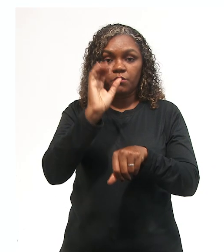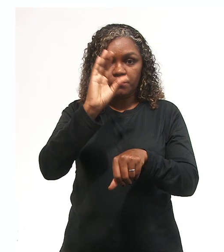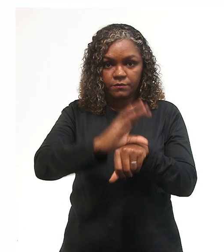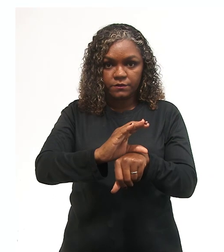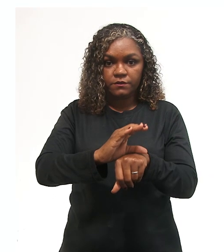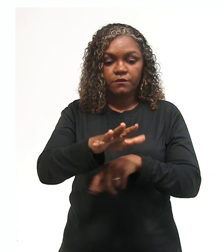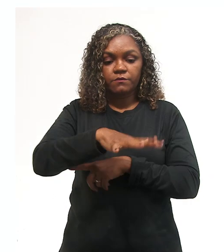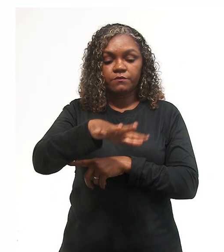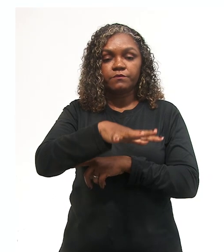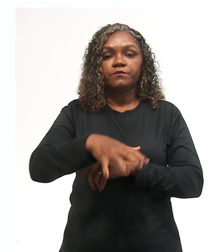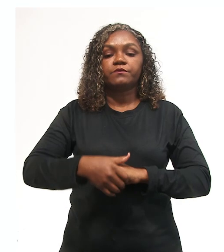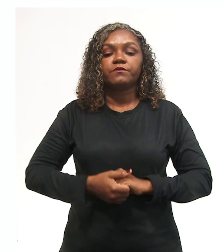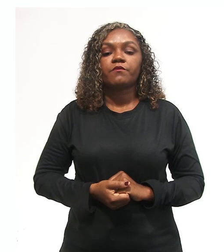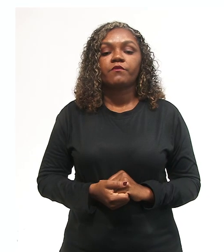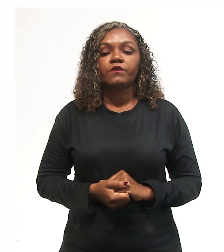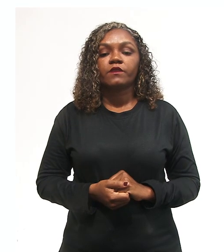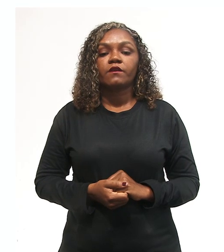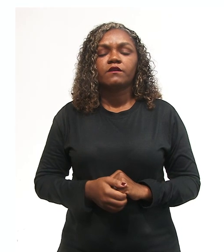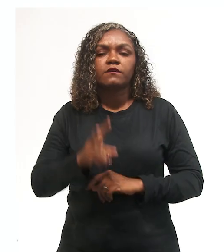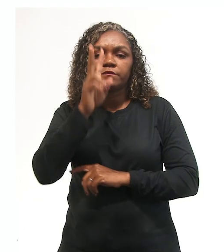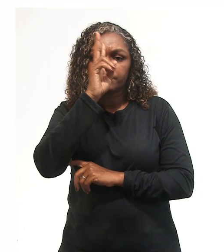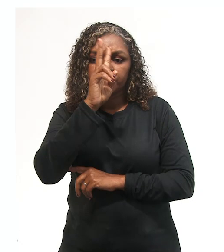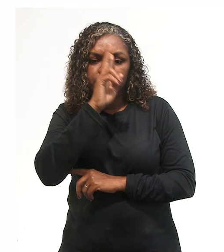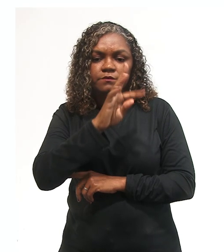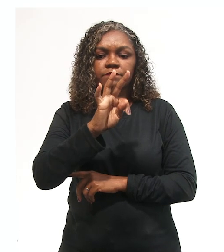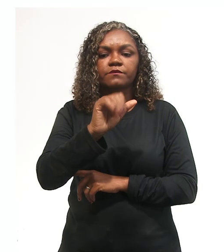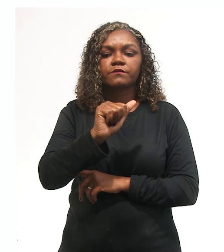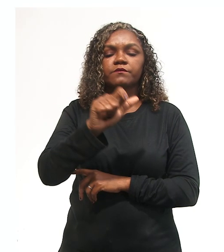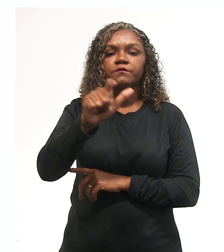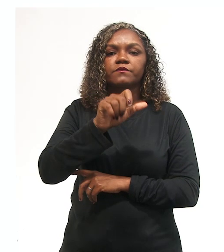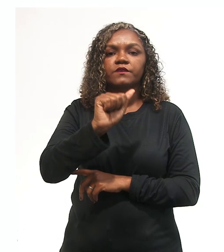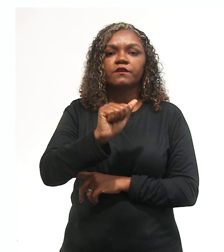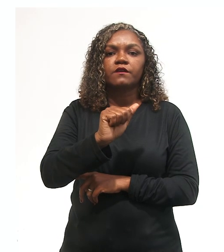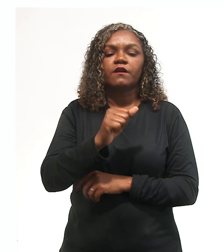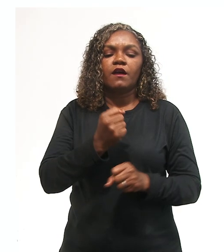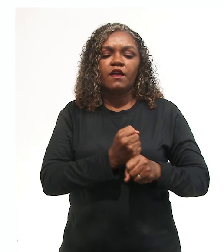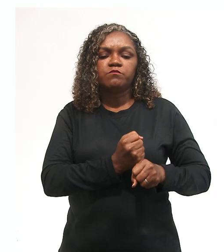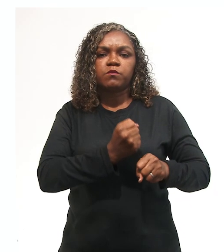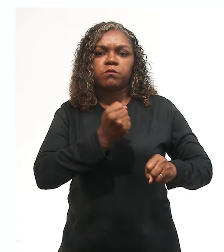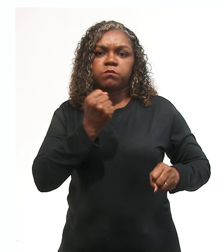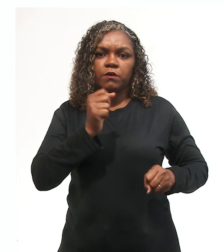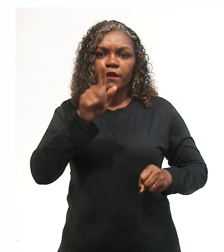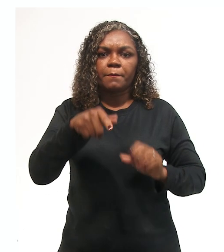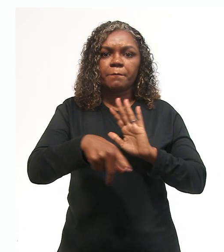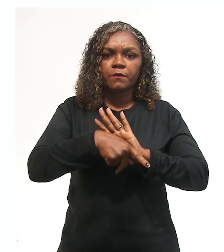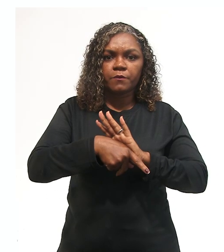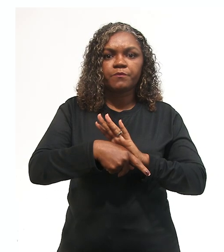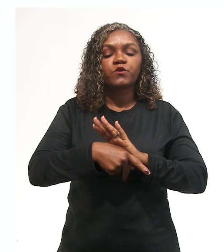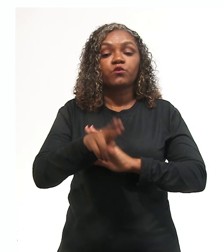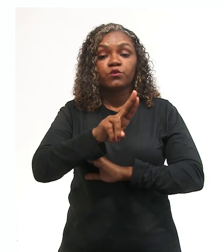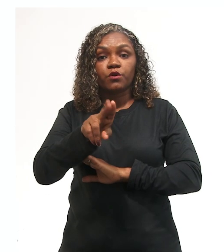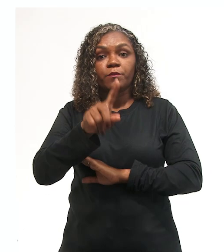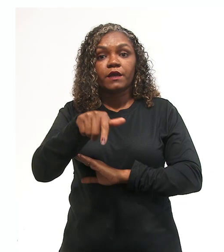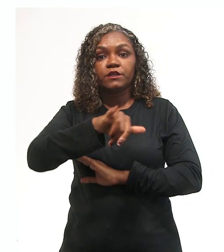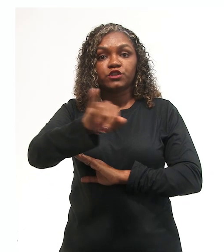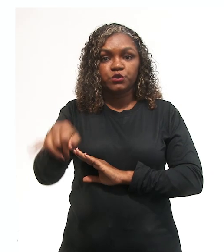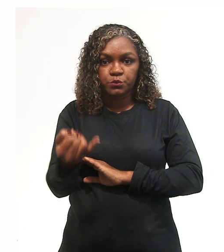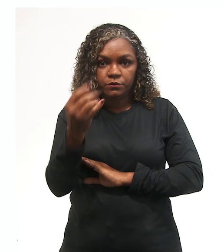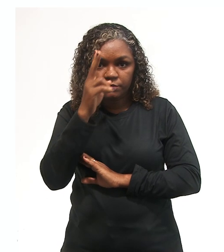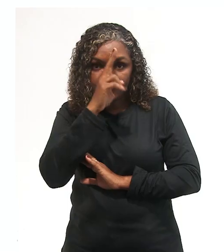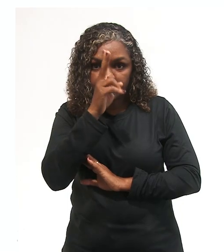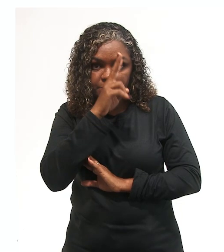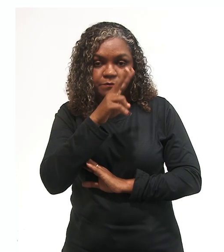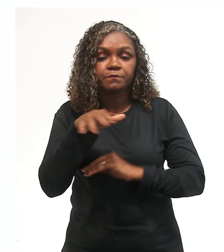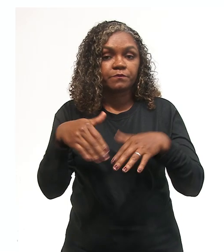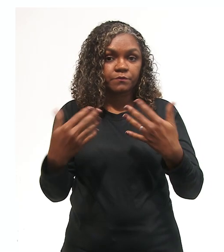já vimos que os juros é aquele rendimento, tudo que vai nos render, tudo que pode nos render, a gente pode chamar de juros, né?